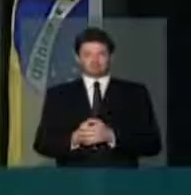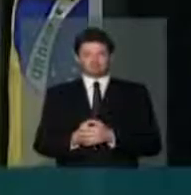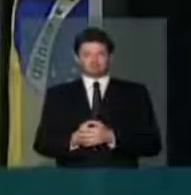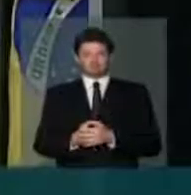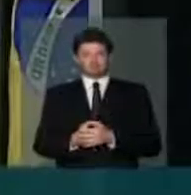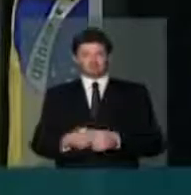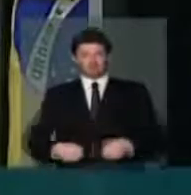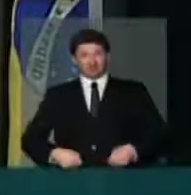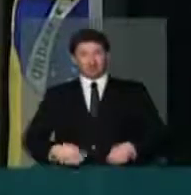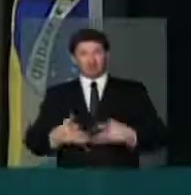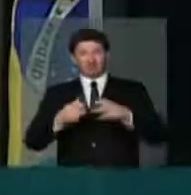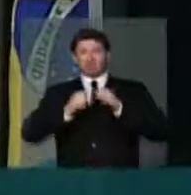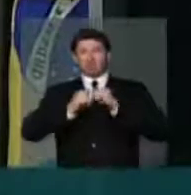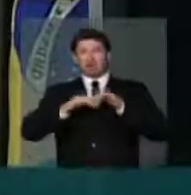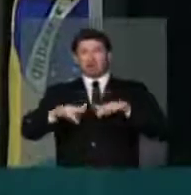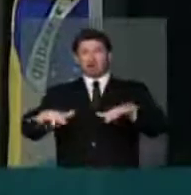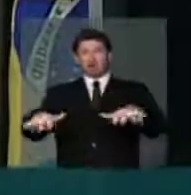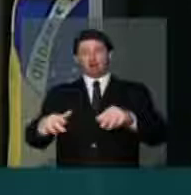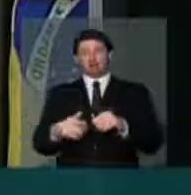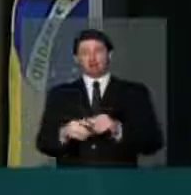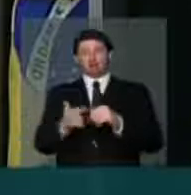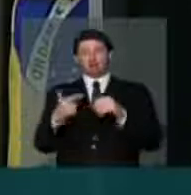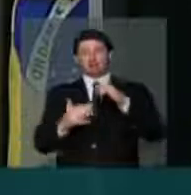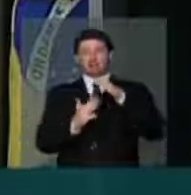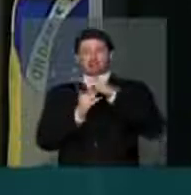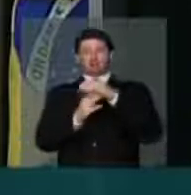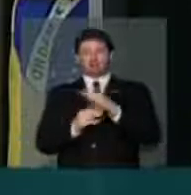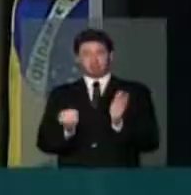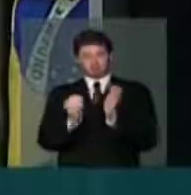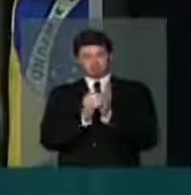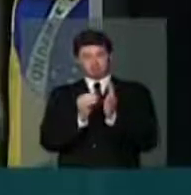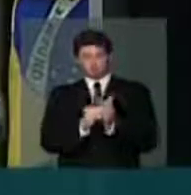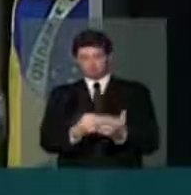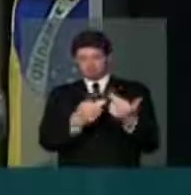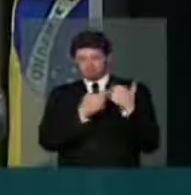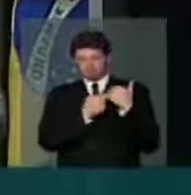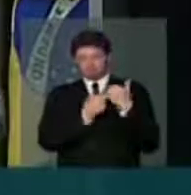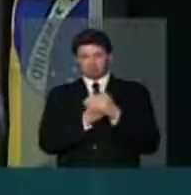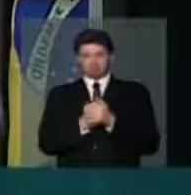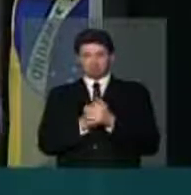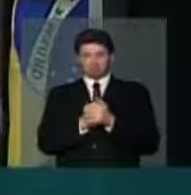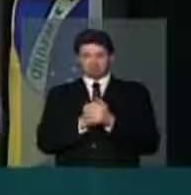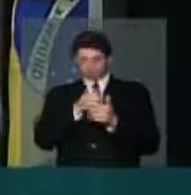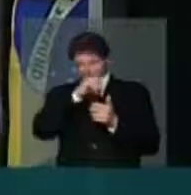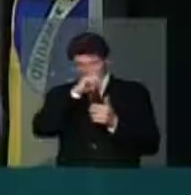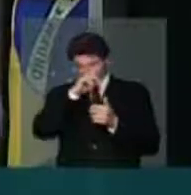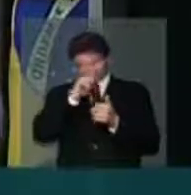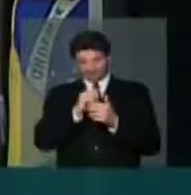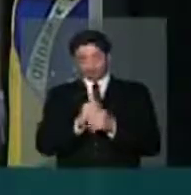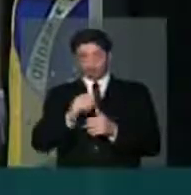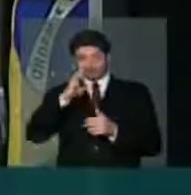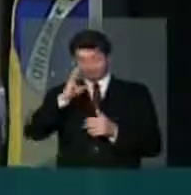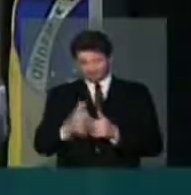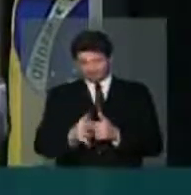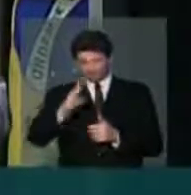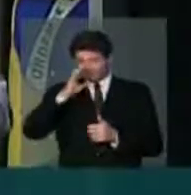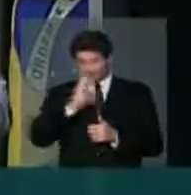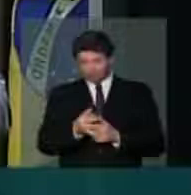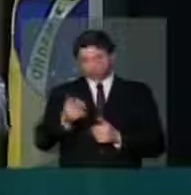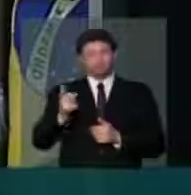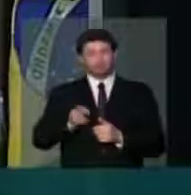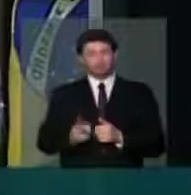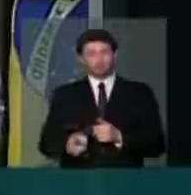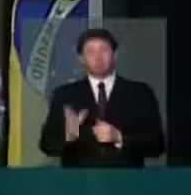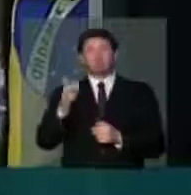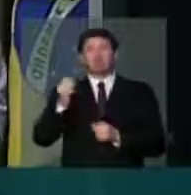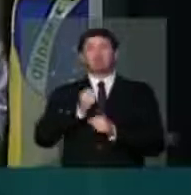Essa gastança desenfreada e irresponsável vem sendo denunciada